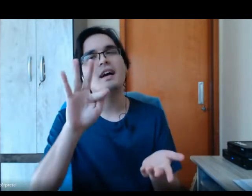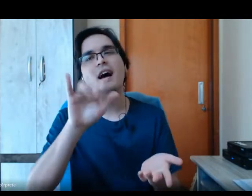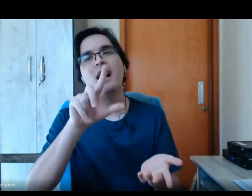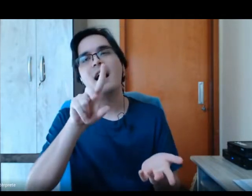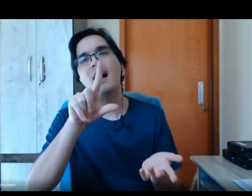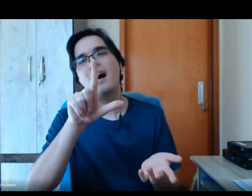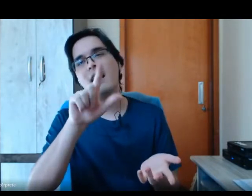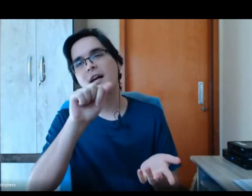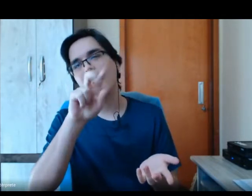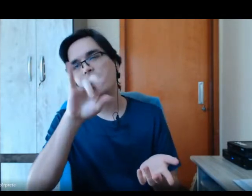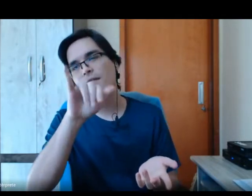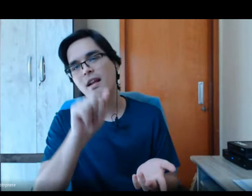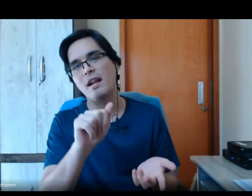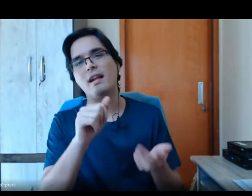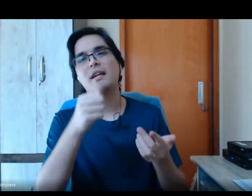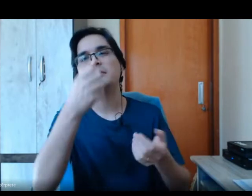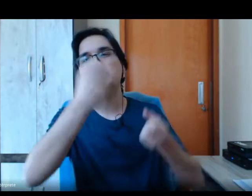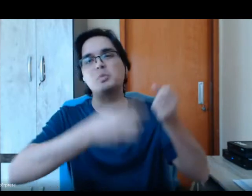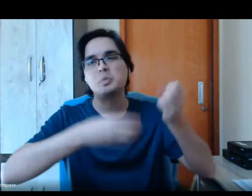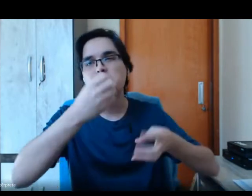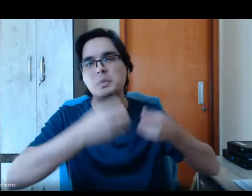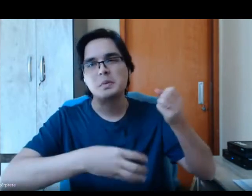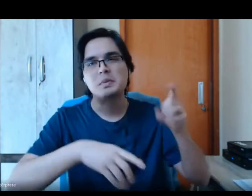Vocês podem me dizer se eu continuo?